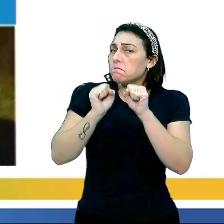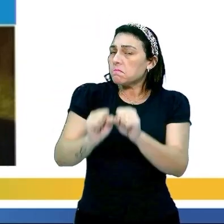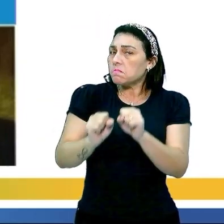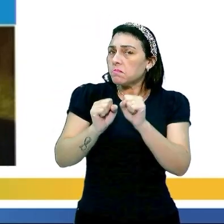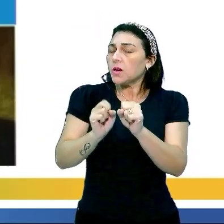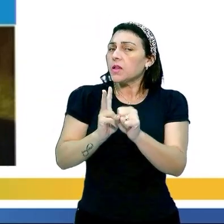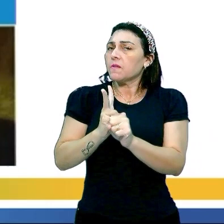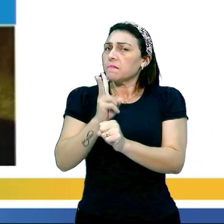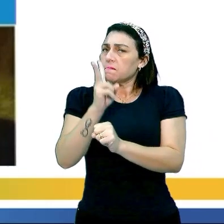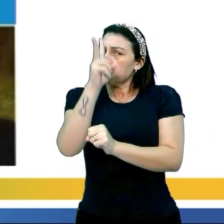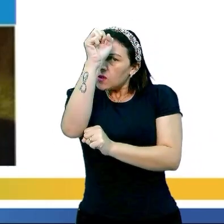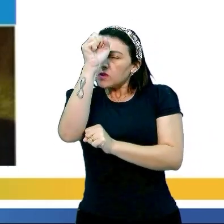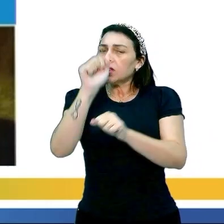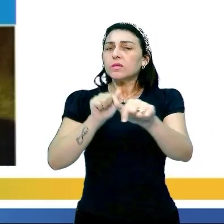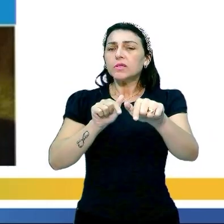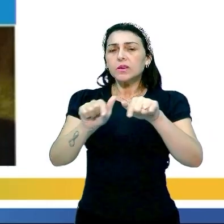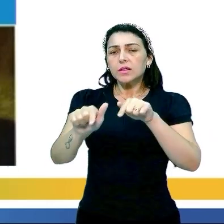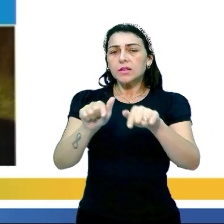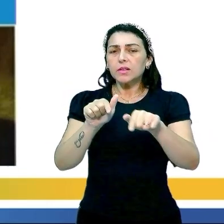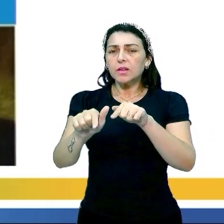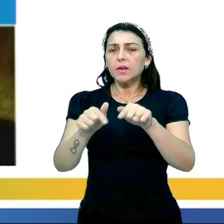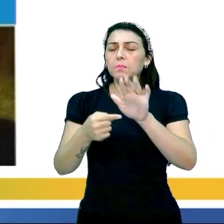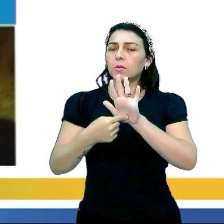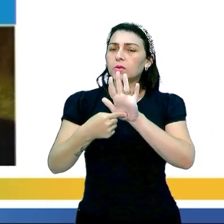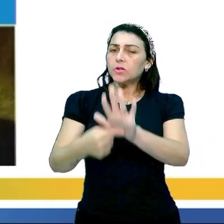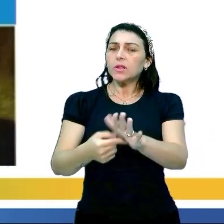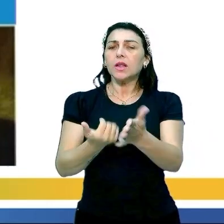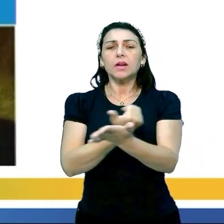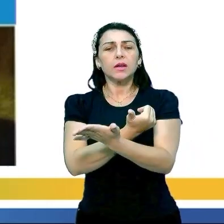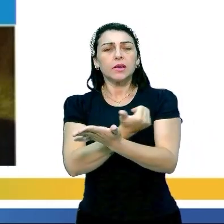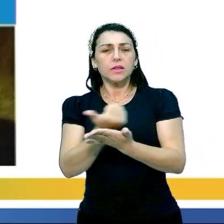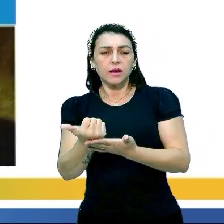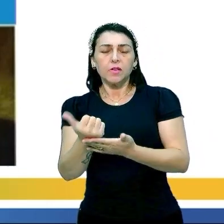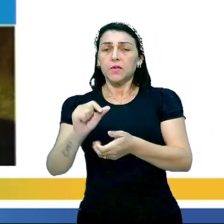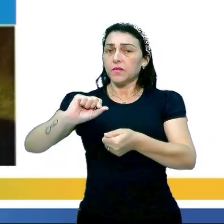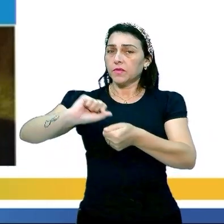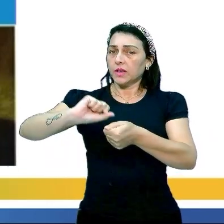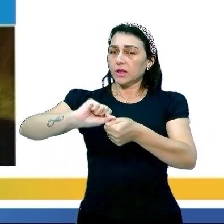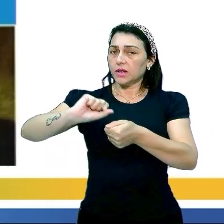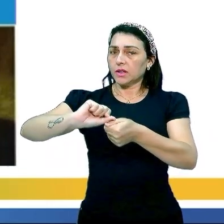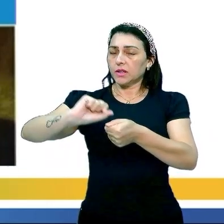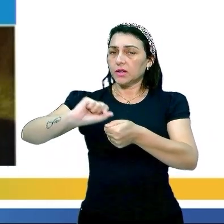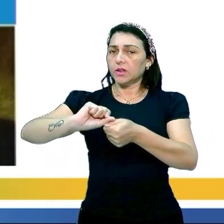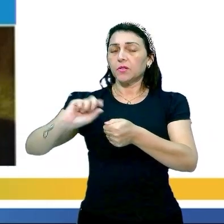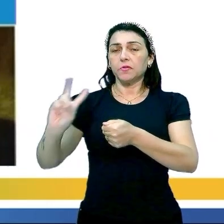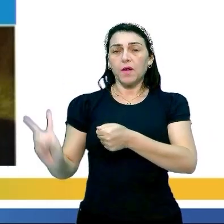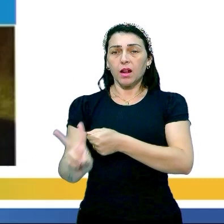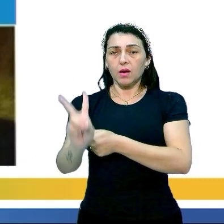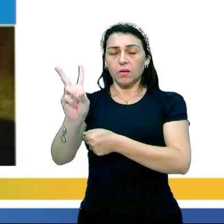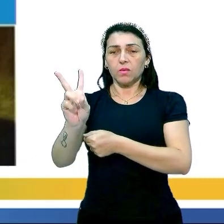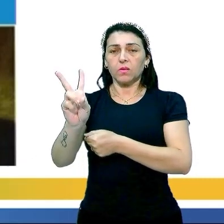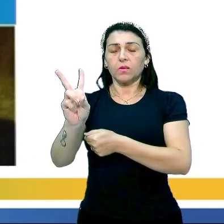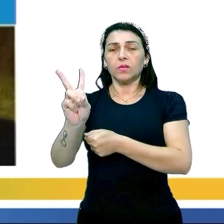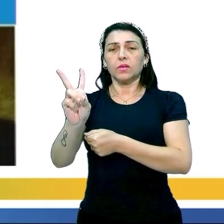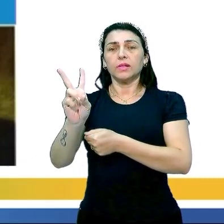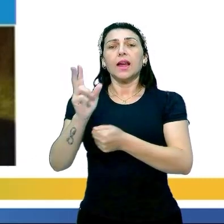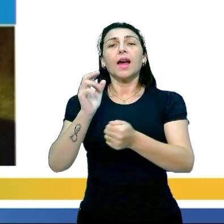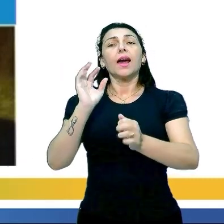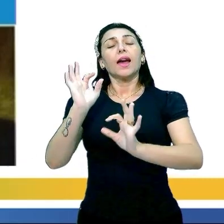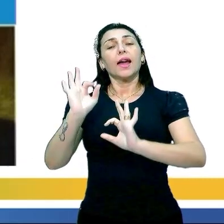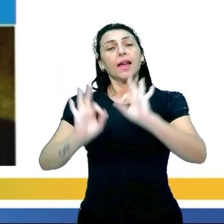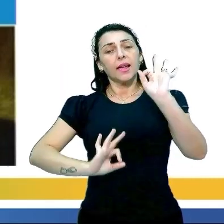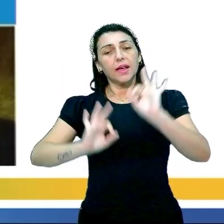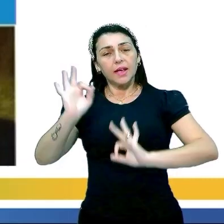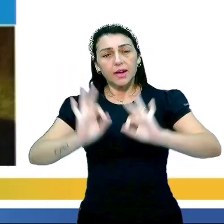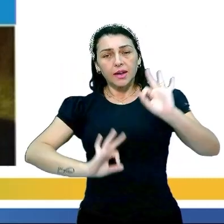a força de trabalho posta em ação, criando valor na elaboração